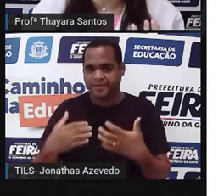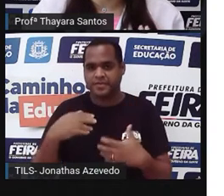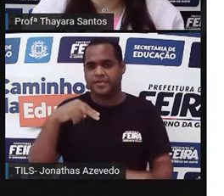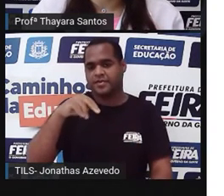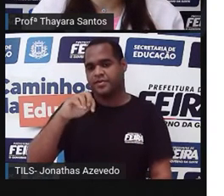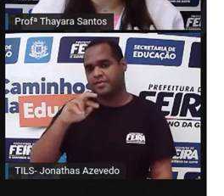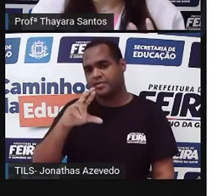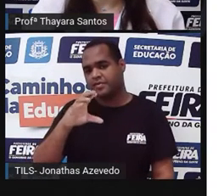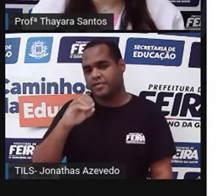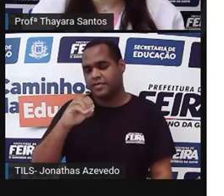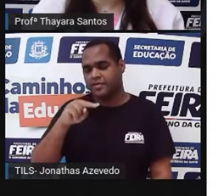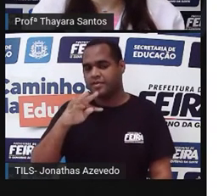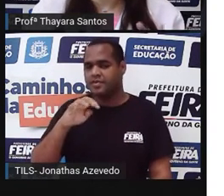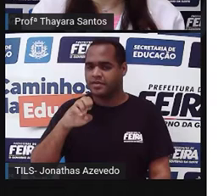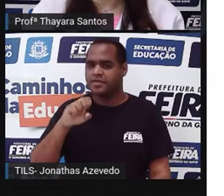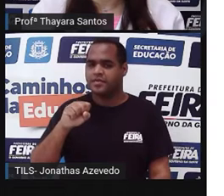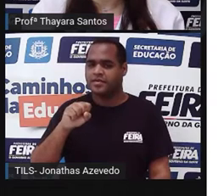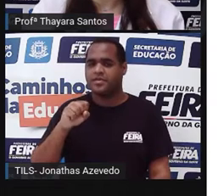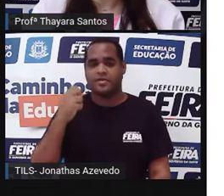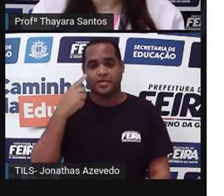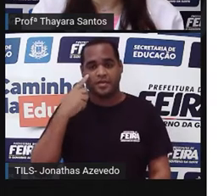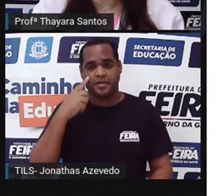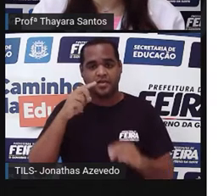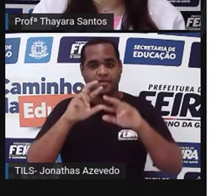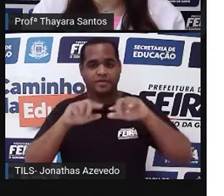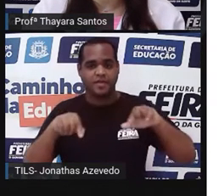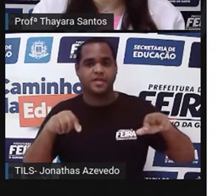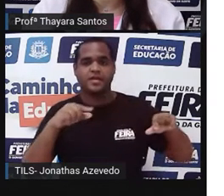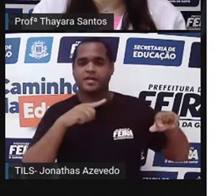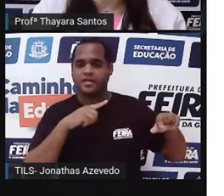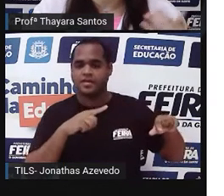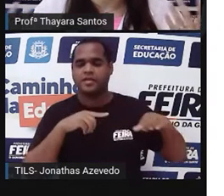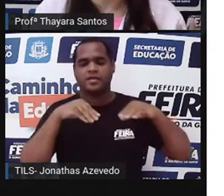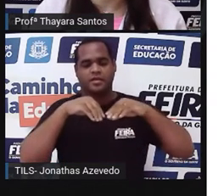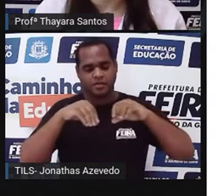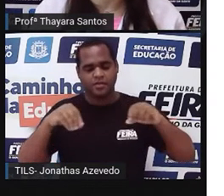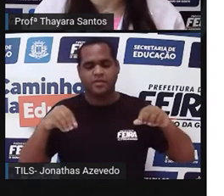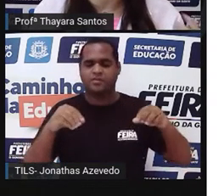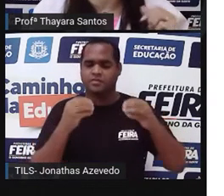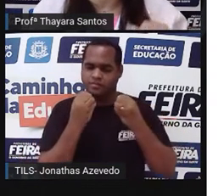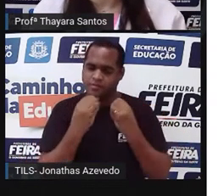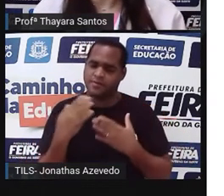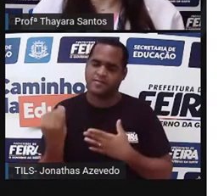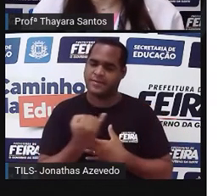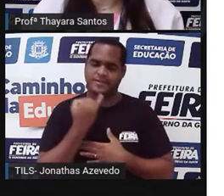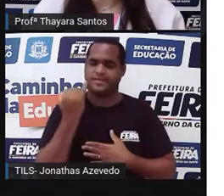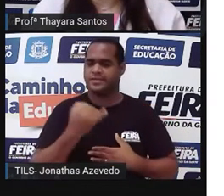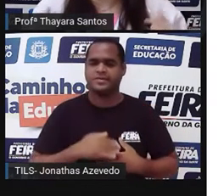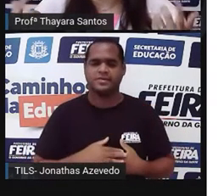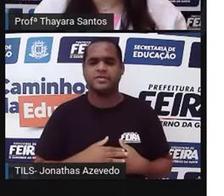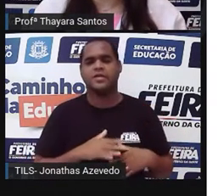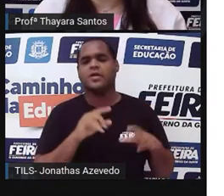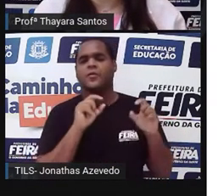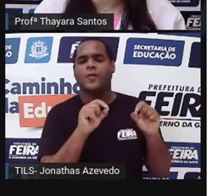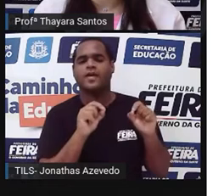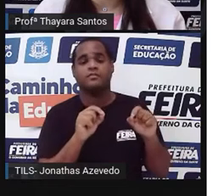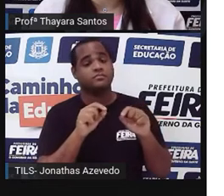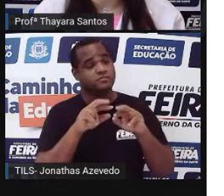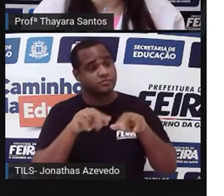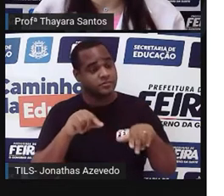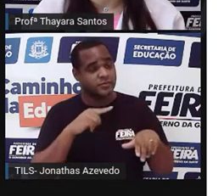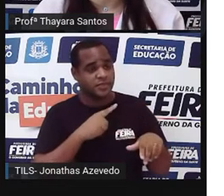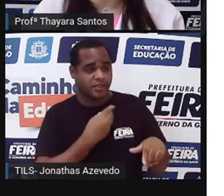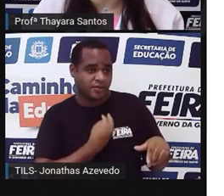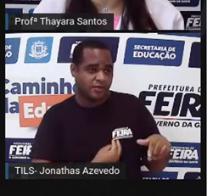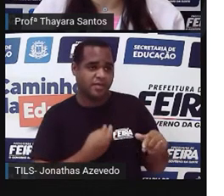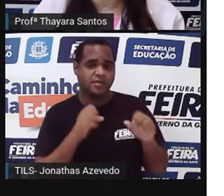que as bactérias e os fungos fazem lá nesse solo também. O que quer dizer isso? Então, quando qualquer ser vivo morre,